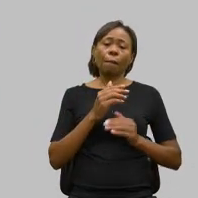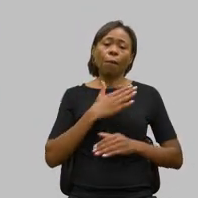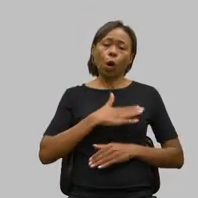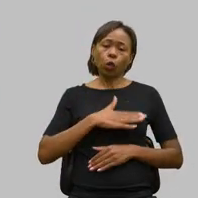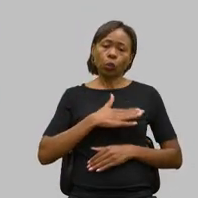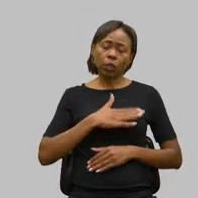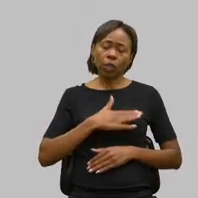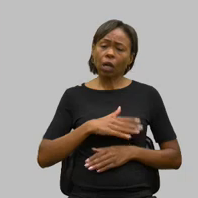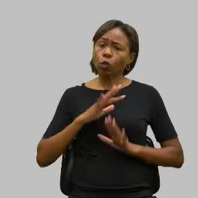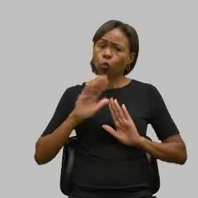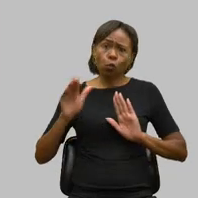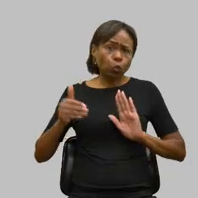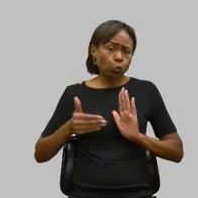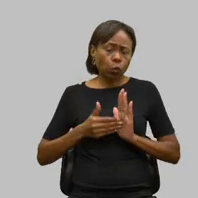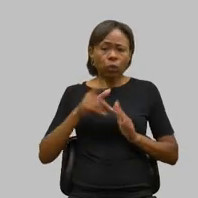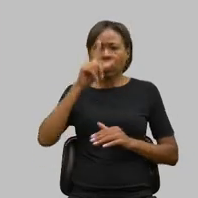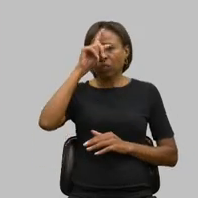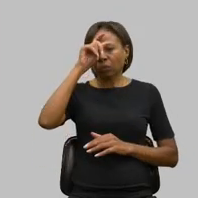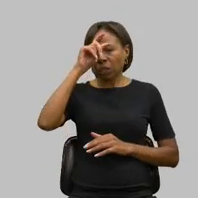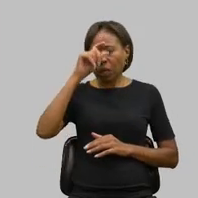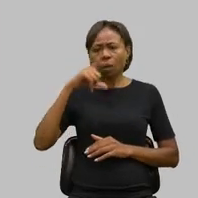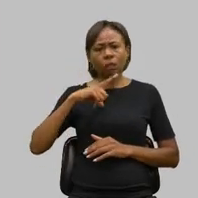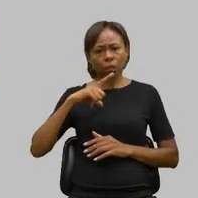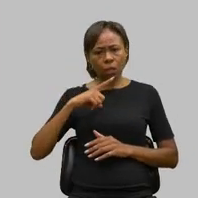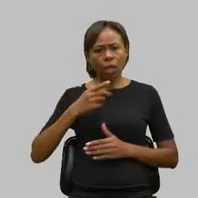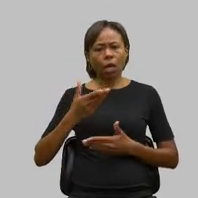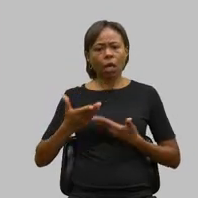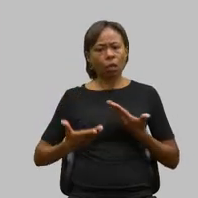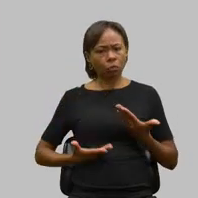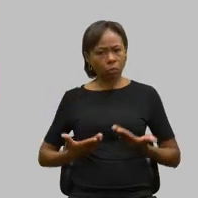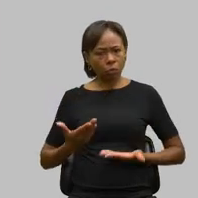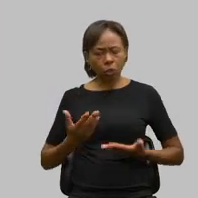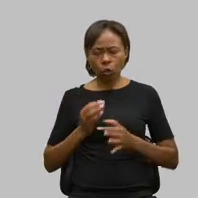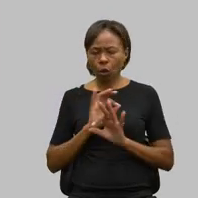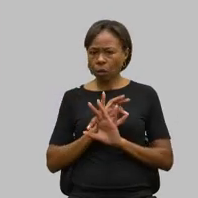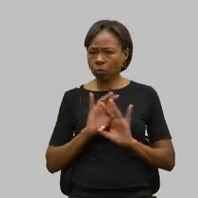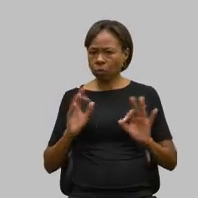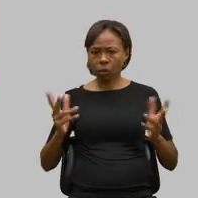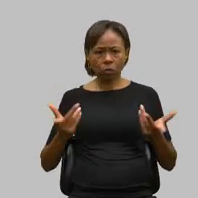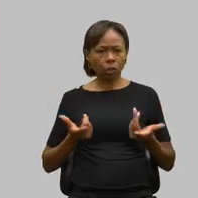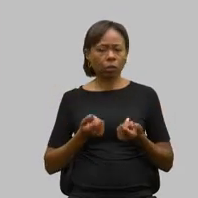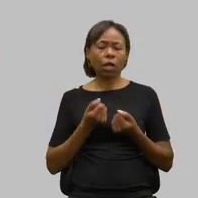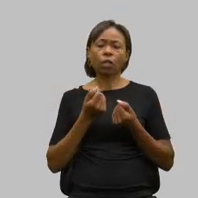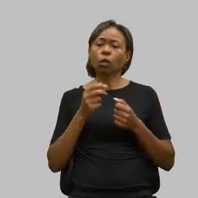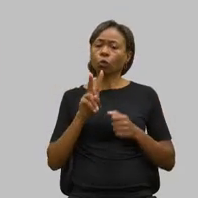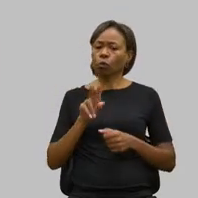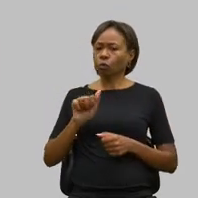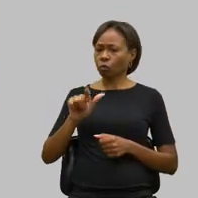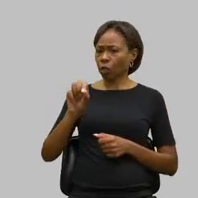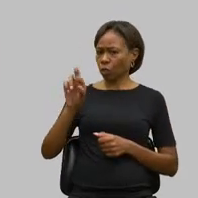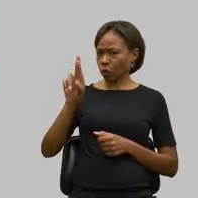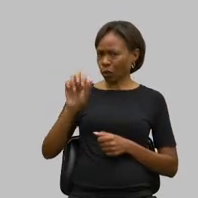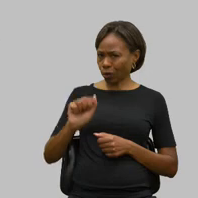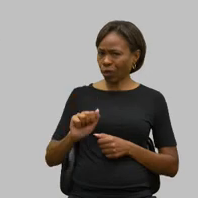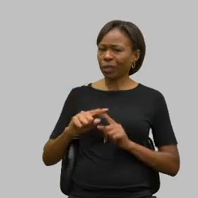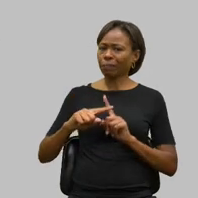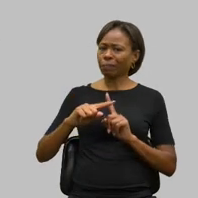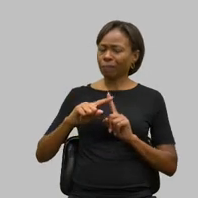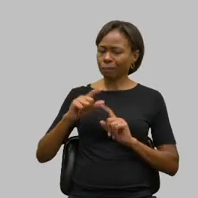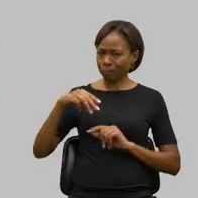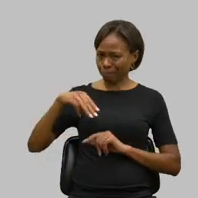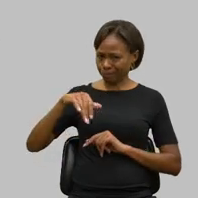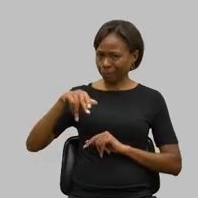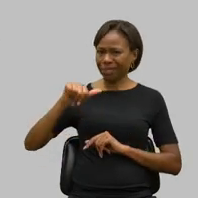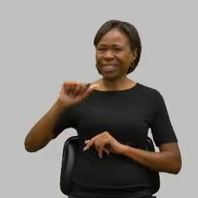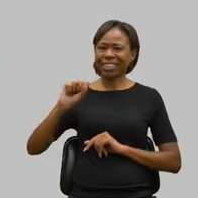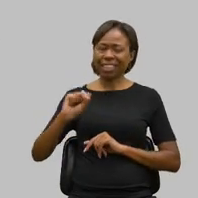maravilhoso, está sendo contemplado pelos resultados positivos do Valor a Minas, mas nós queremos alcançar mais, e é por isso que